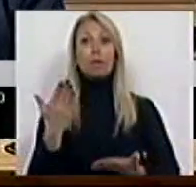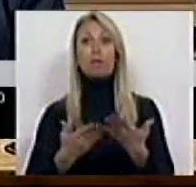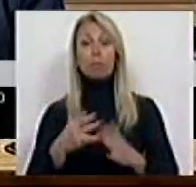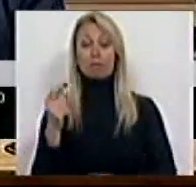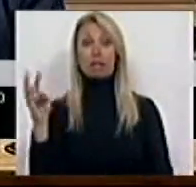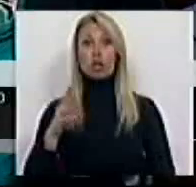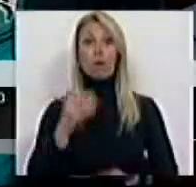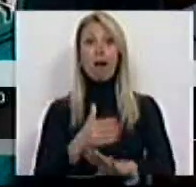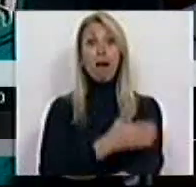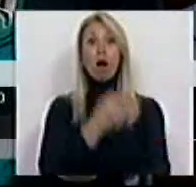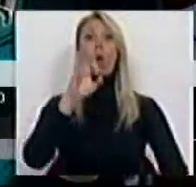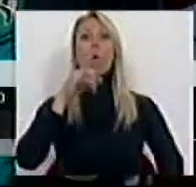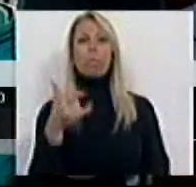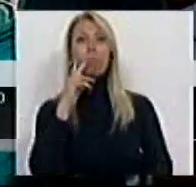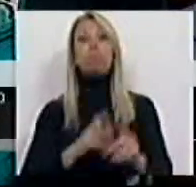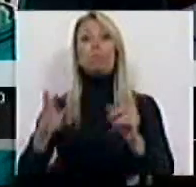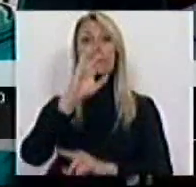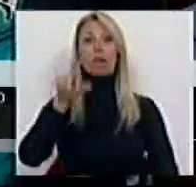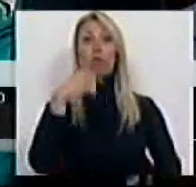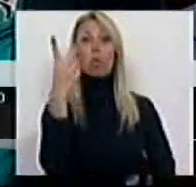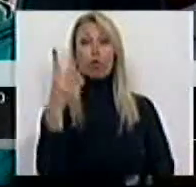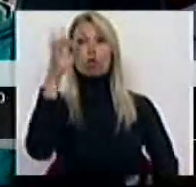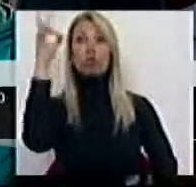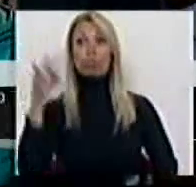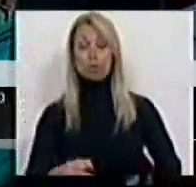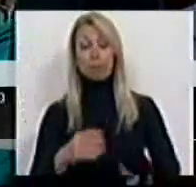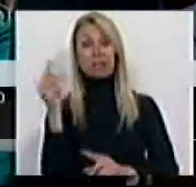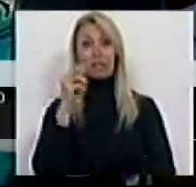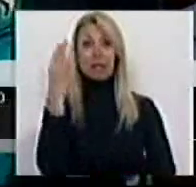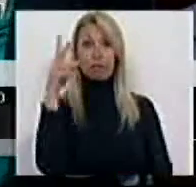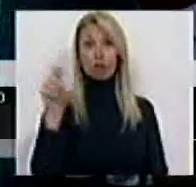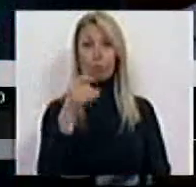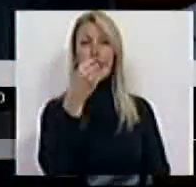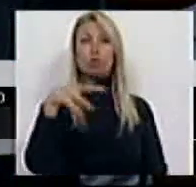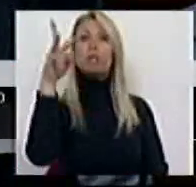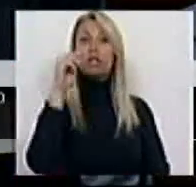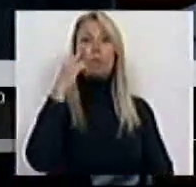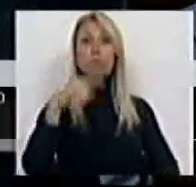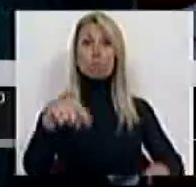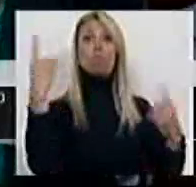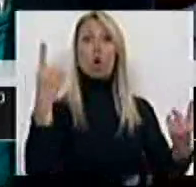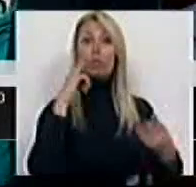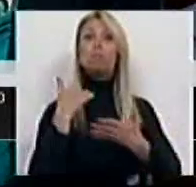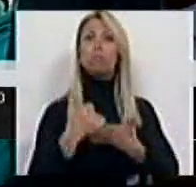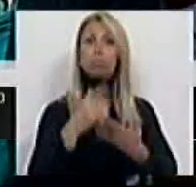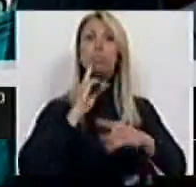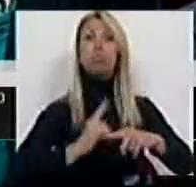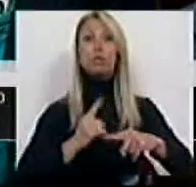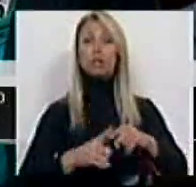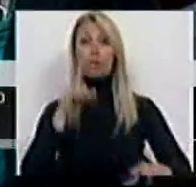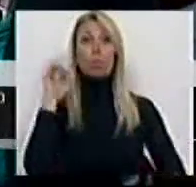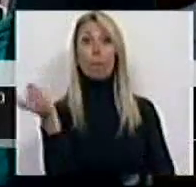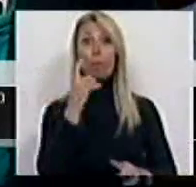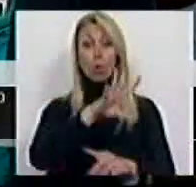registrou um aumento de 0,2% no terceiro trimestre de 2013, refletindo um contributo positivo da